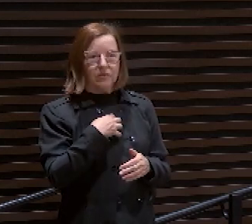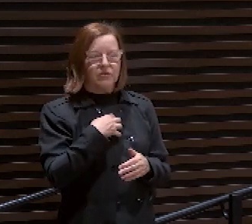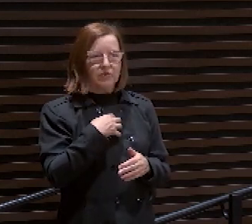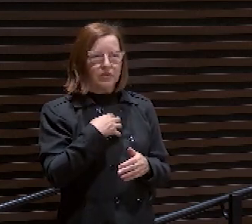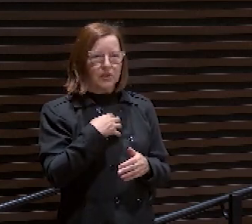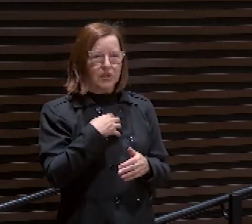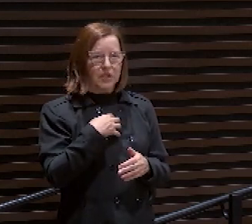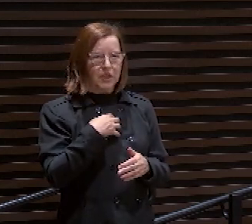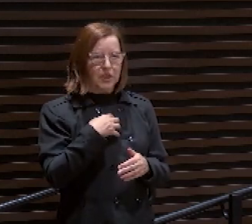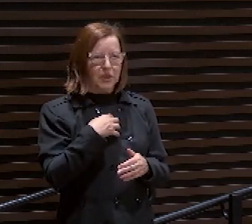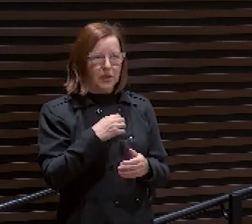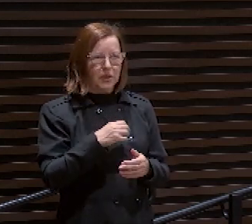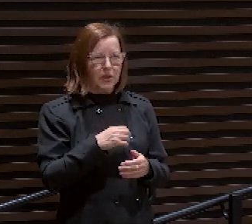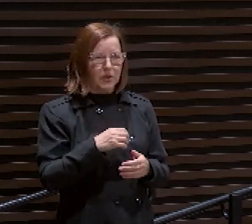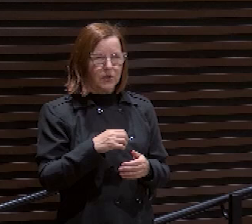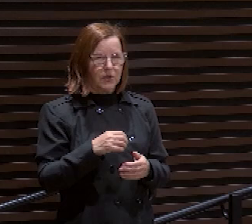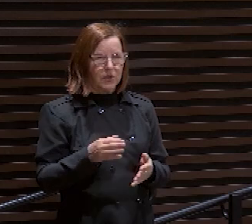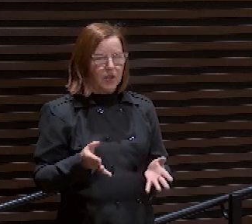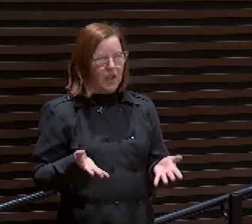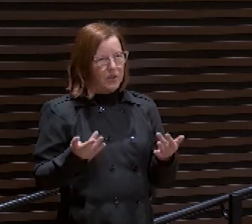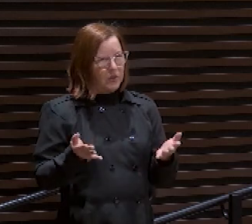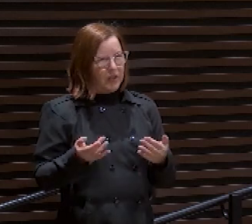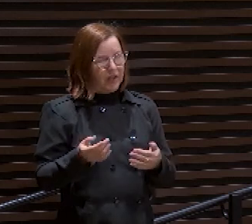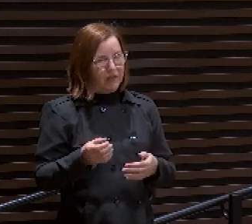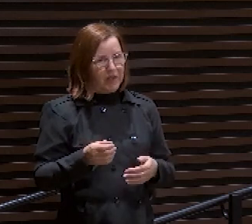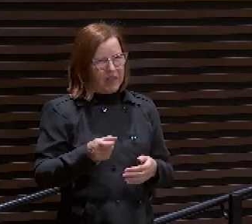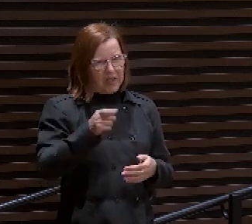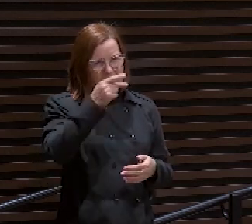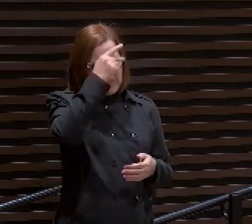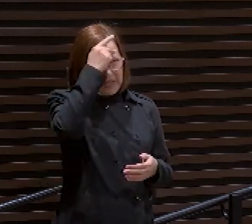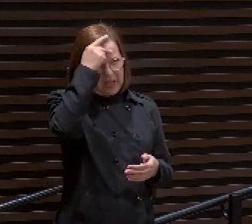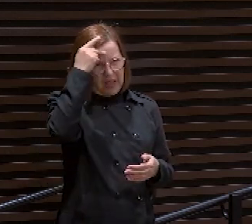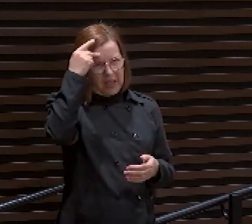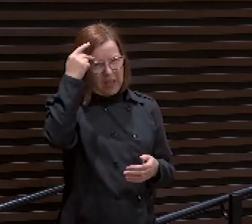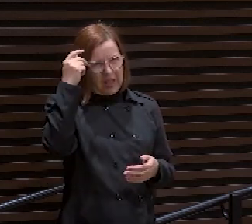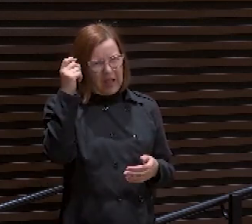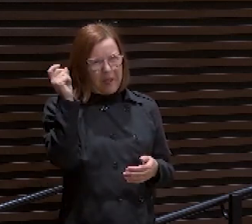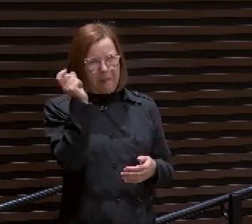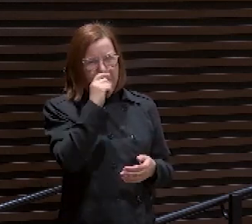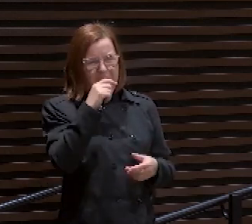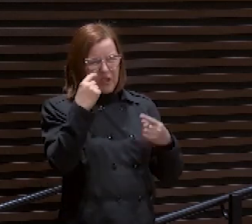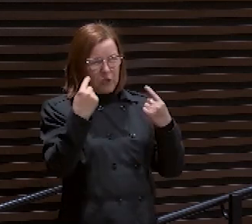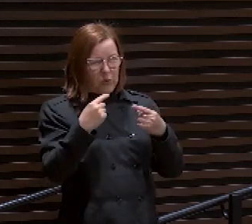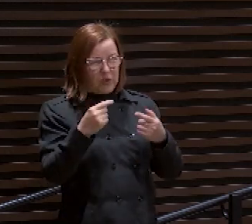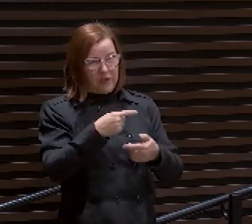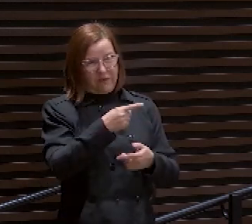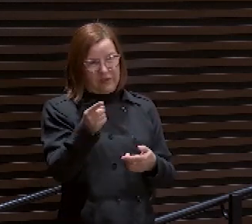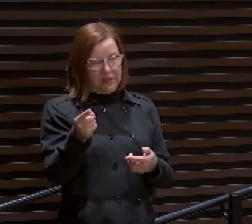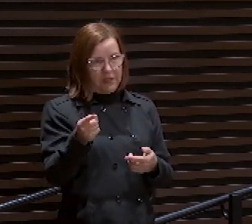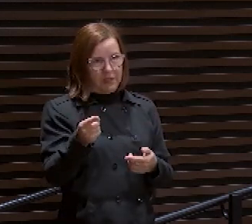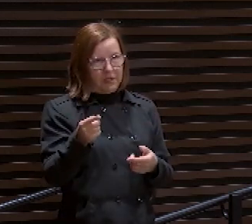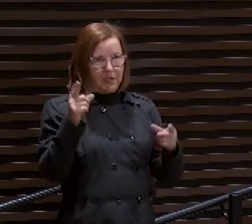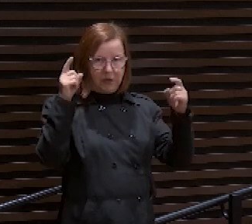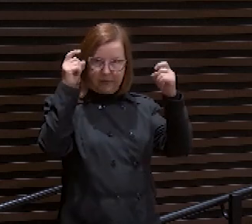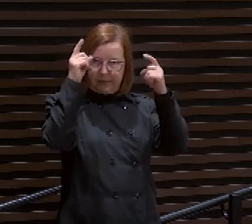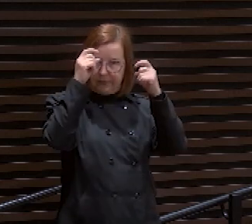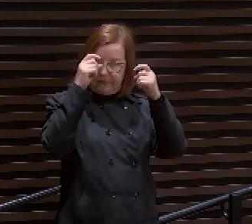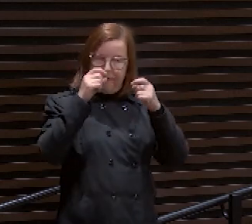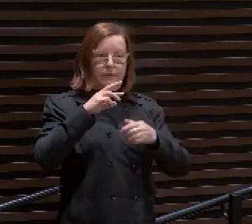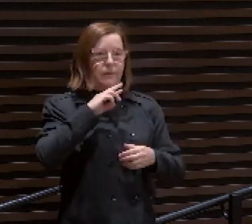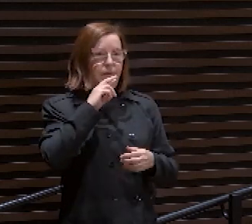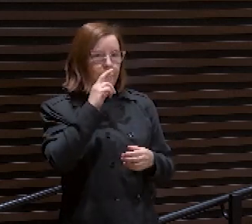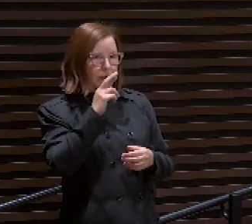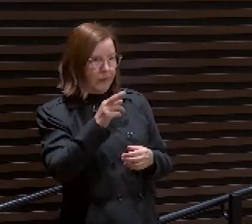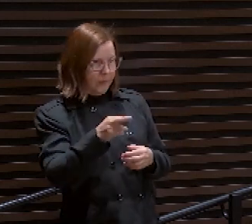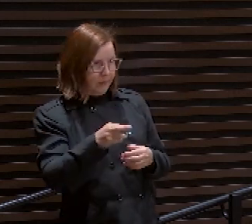te calunia, alguém levanta a voz com você, você está sendo injustamente acusado, já é difícil reagir de uma forma branda. Geralmente a gente